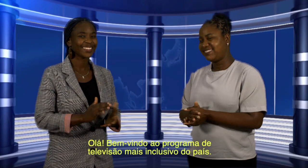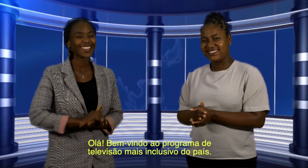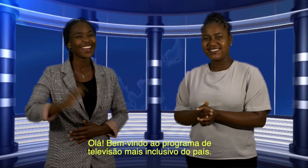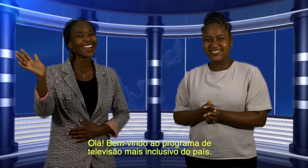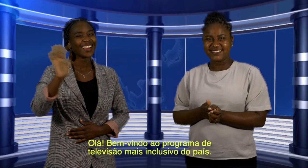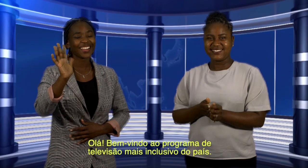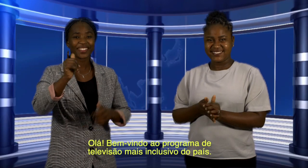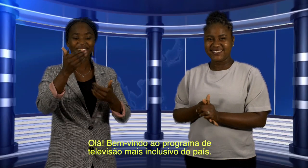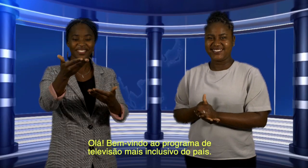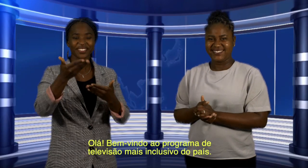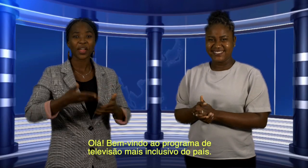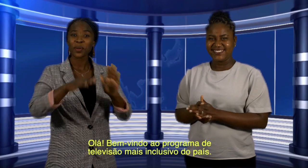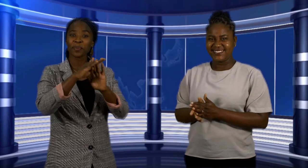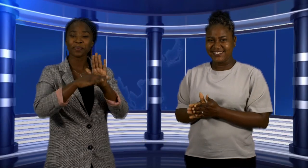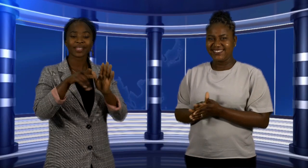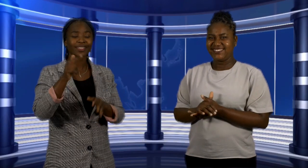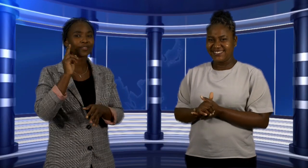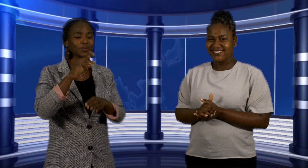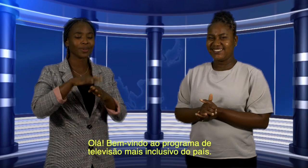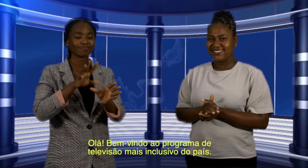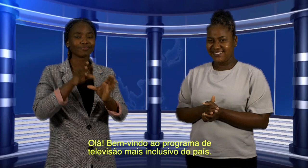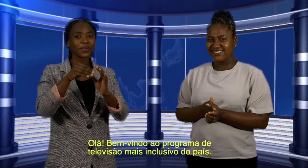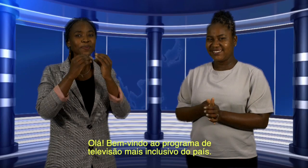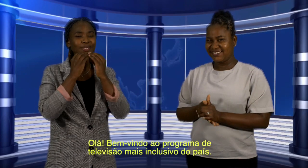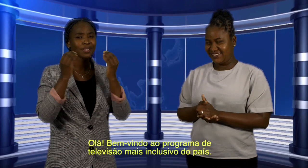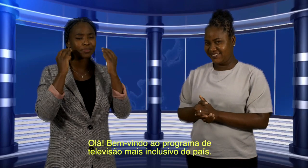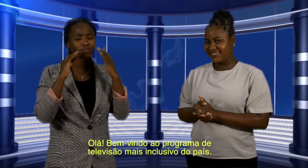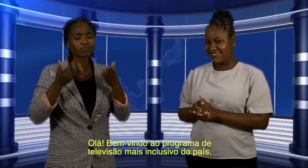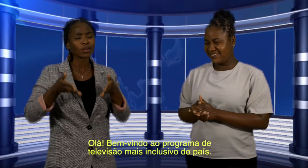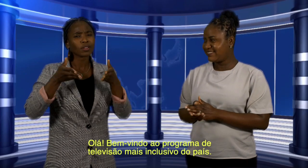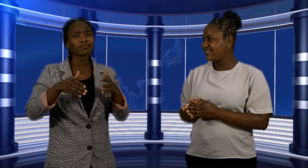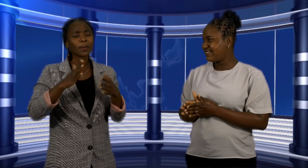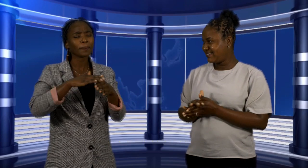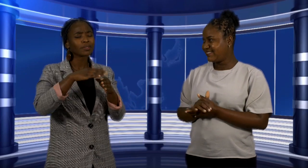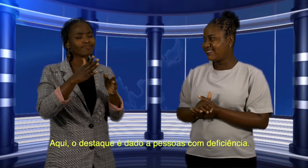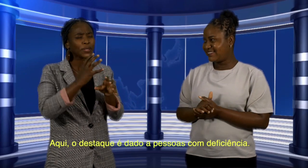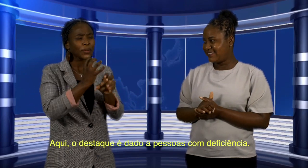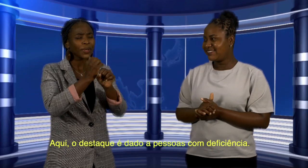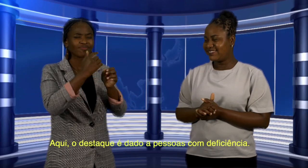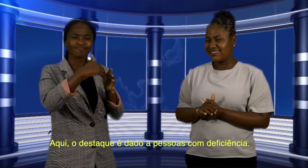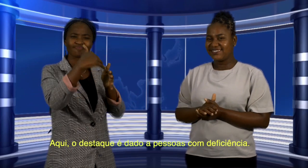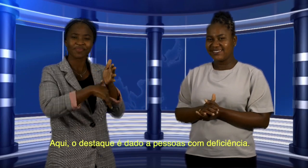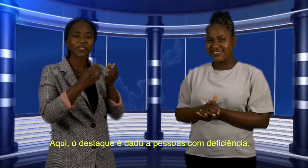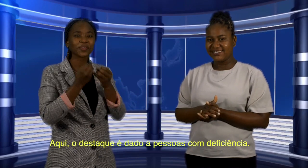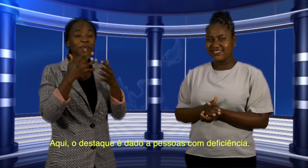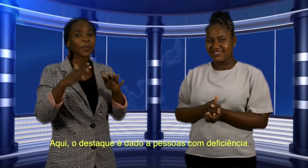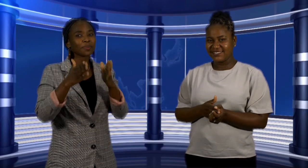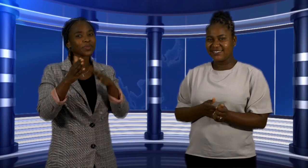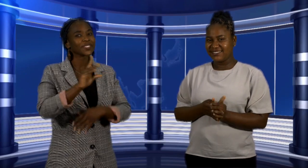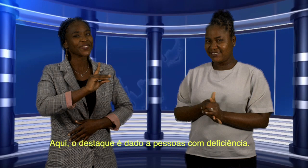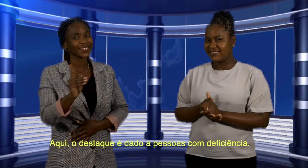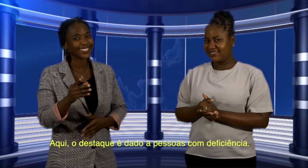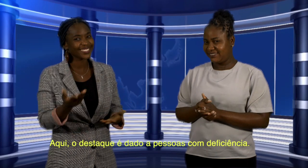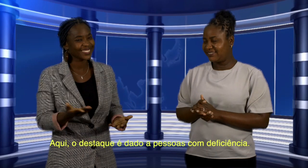Olá, bem-vindo ao programa de televisão mais inclusivo do país. Aqui o destaque é dado